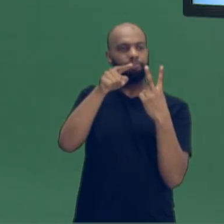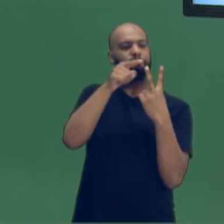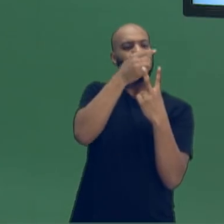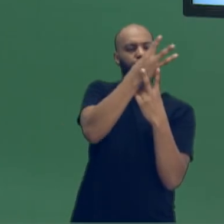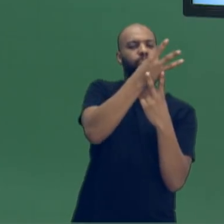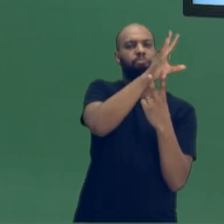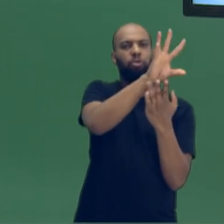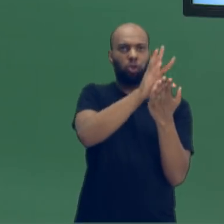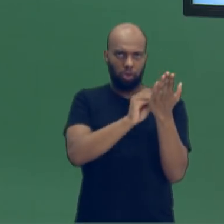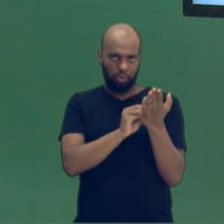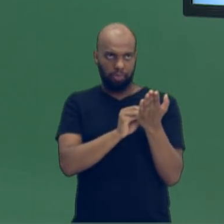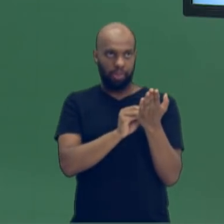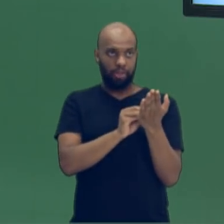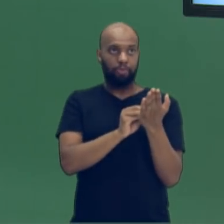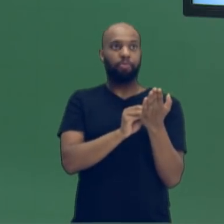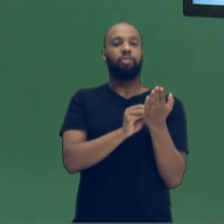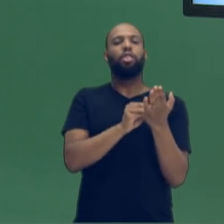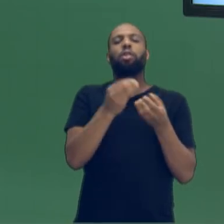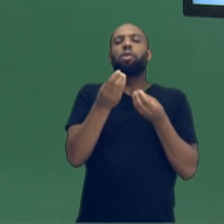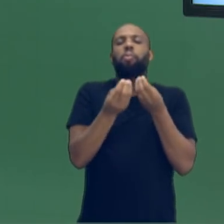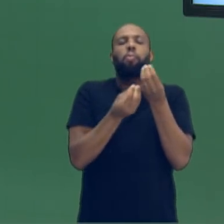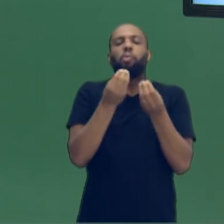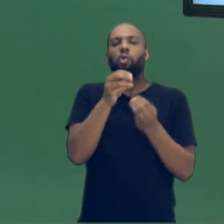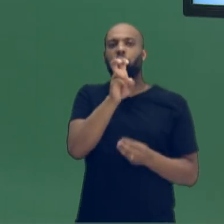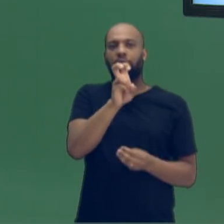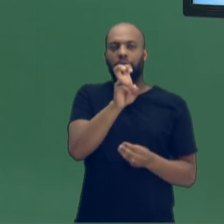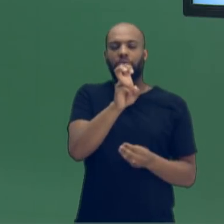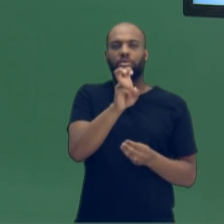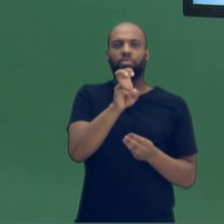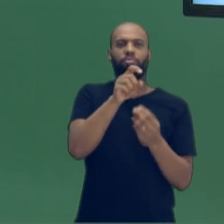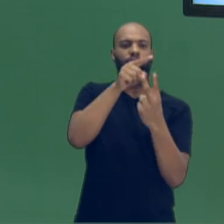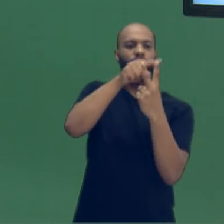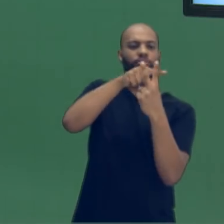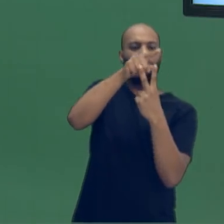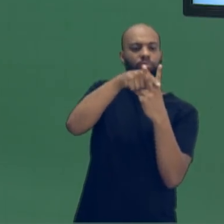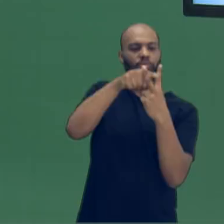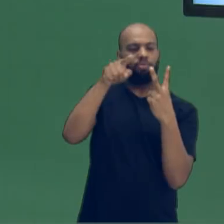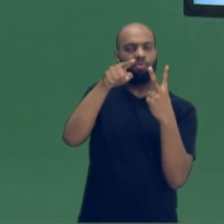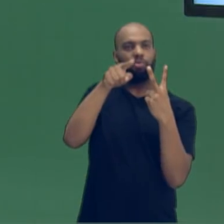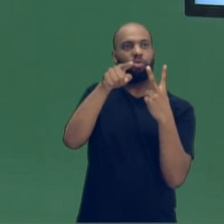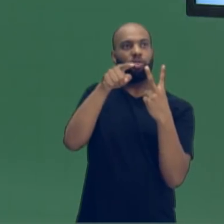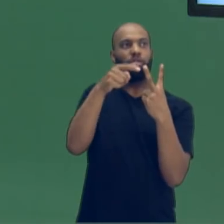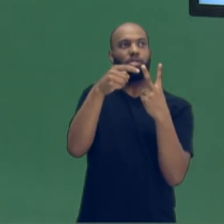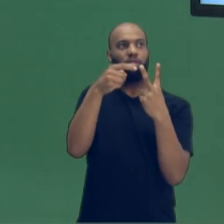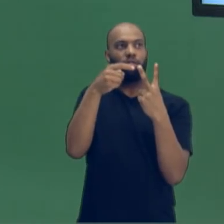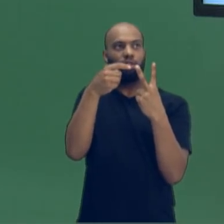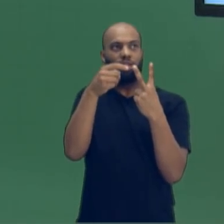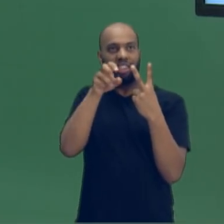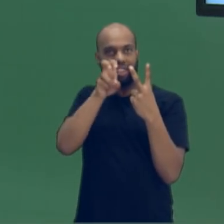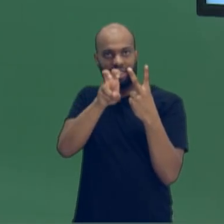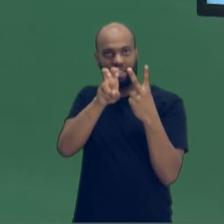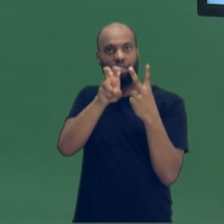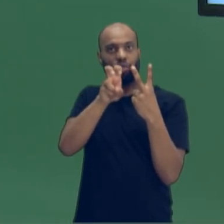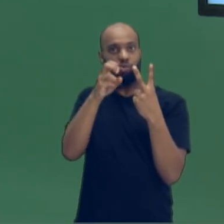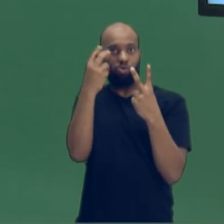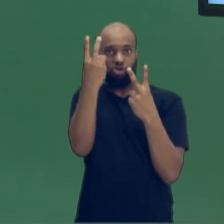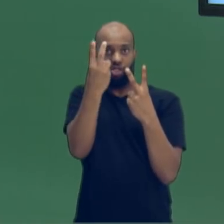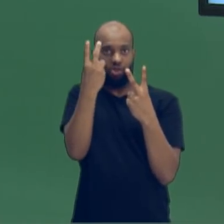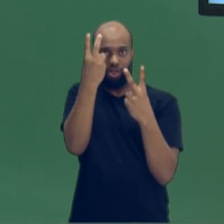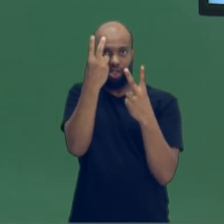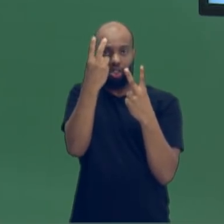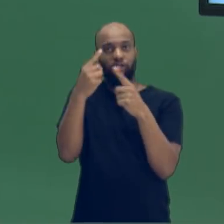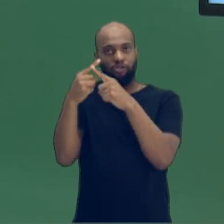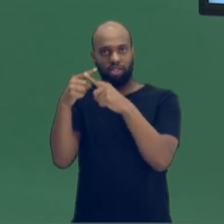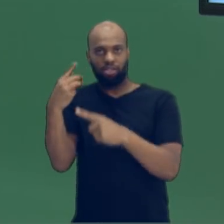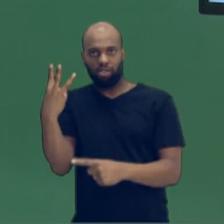raiz quadrada, ele vai aparecer como? Vai aparecer como 5 elevado ao quadrado, vezes o 3, né, que